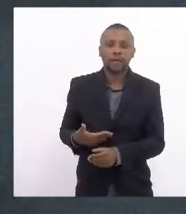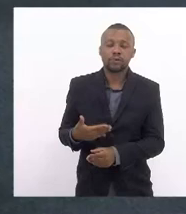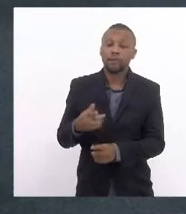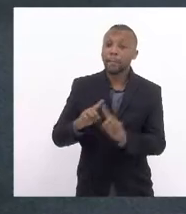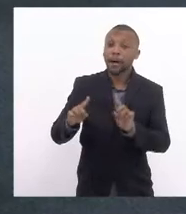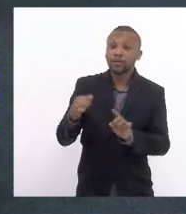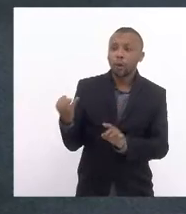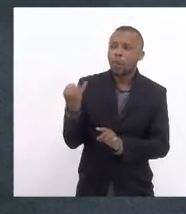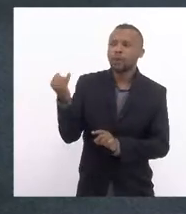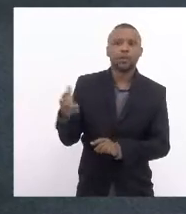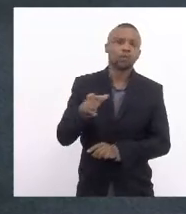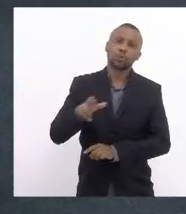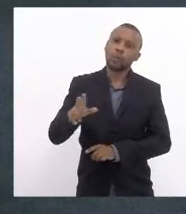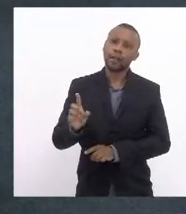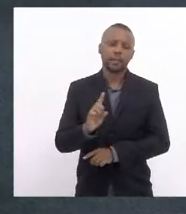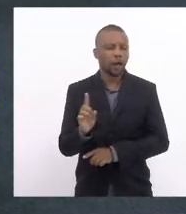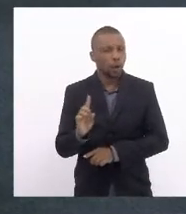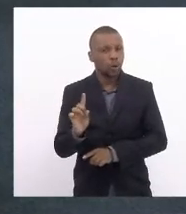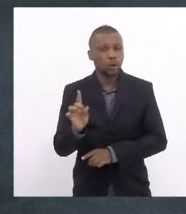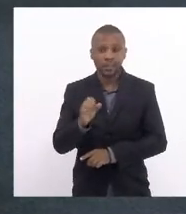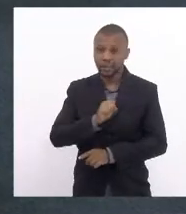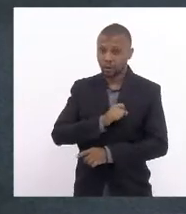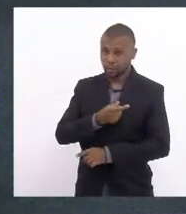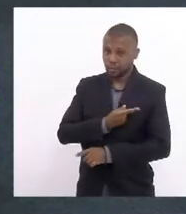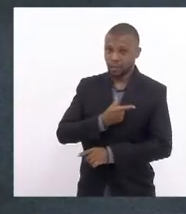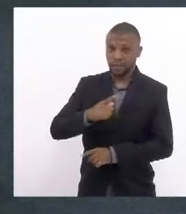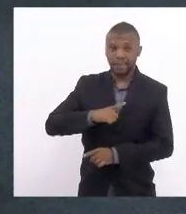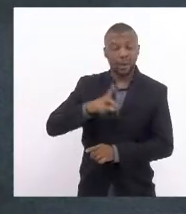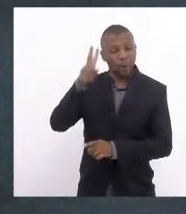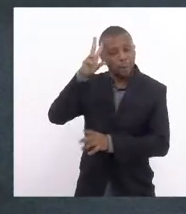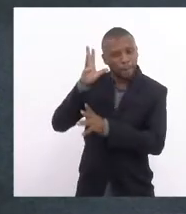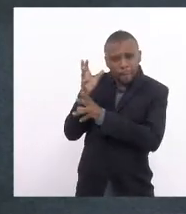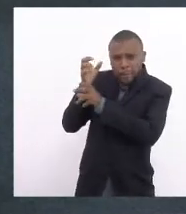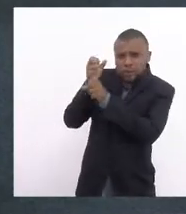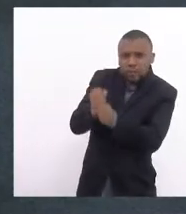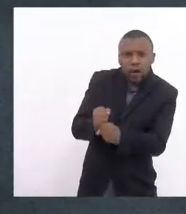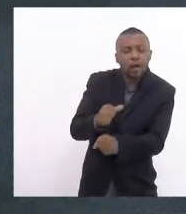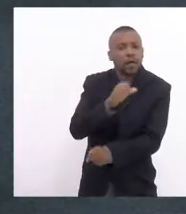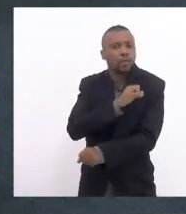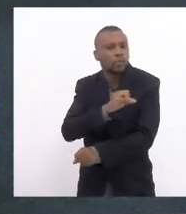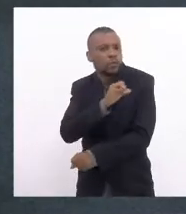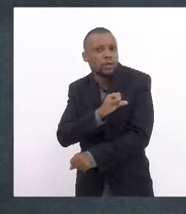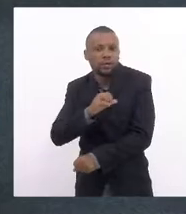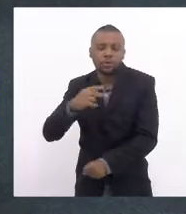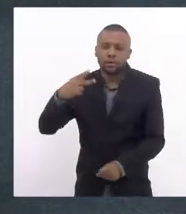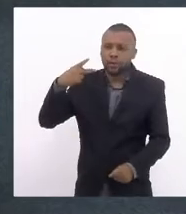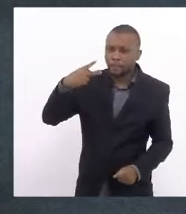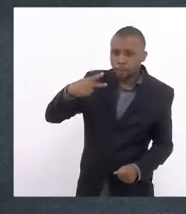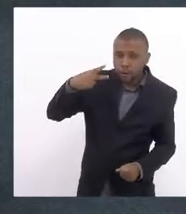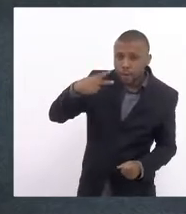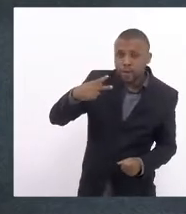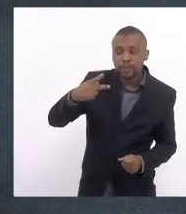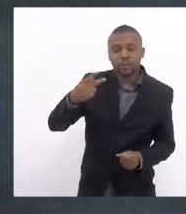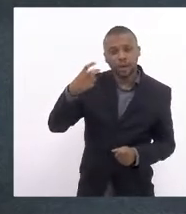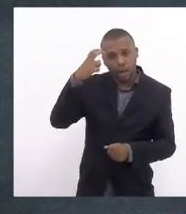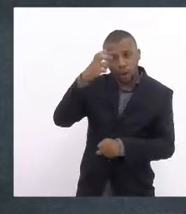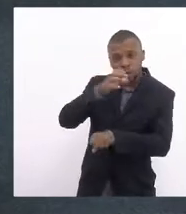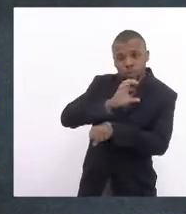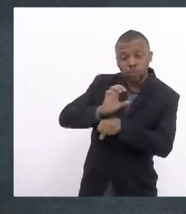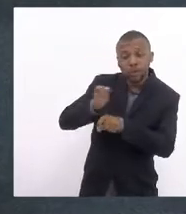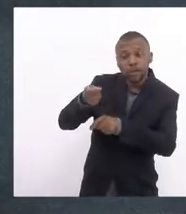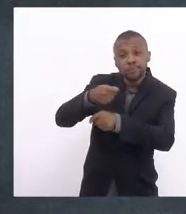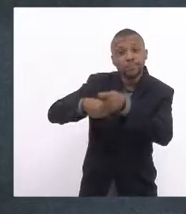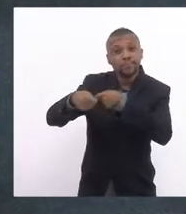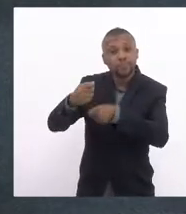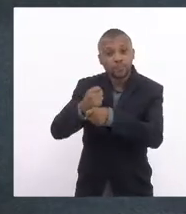importante por sua população. Não interessa. São Gonçalo tem uma grande história no Rio de Janeiro, na política, na cultura, na economia. No século passado, nos anos